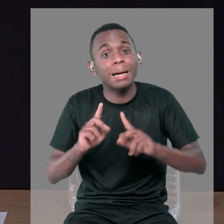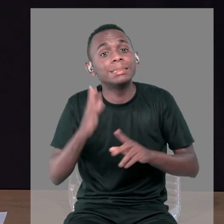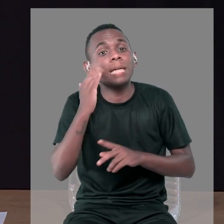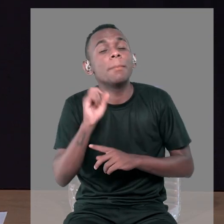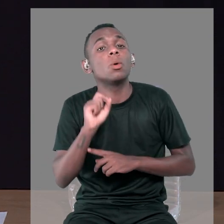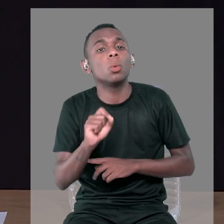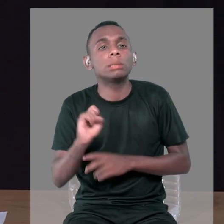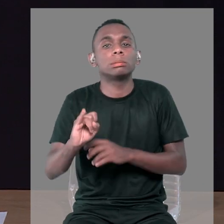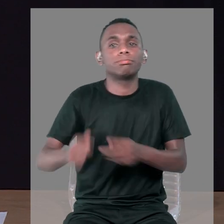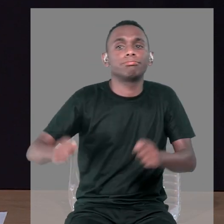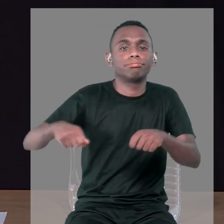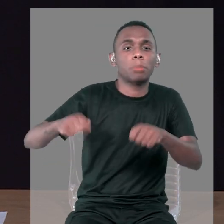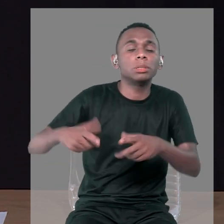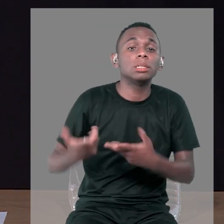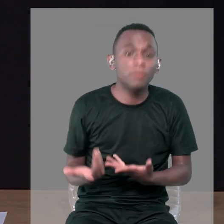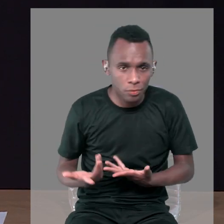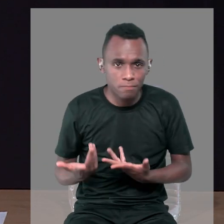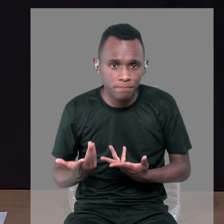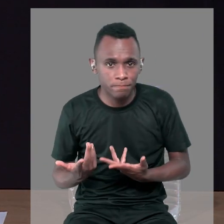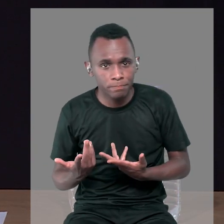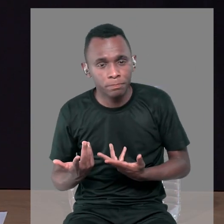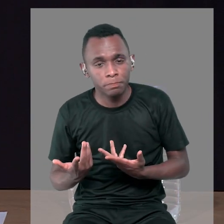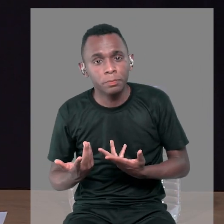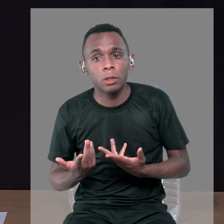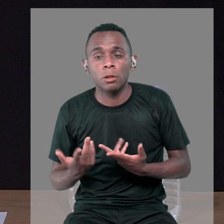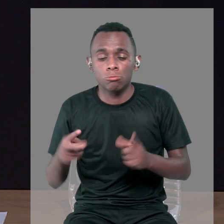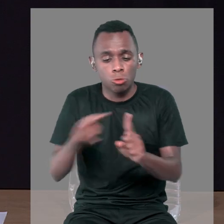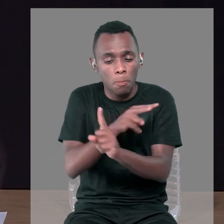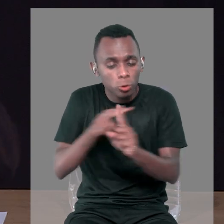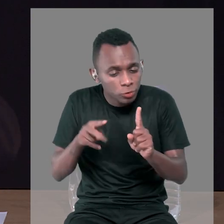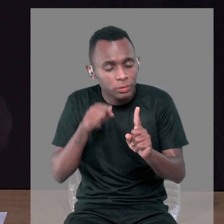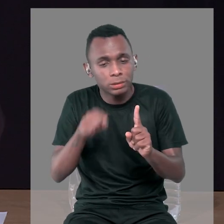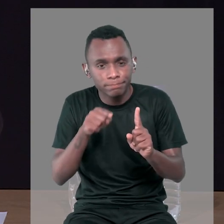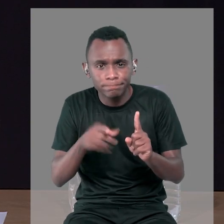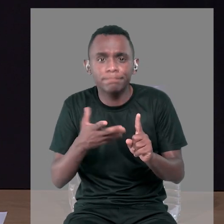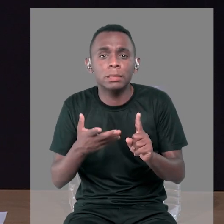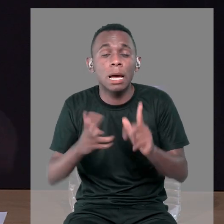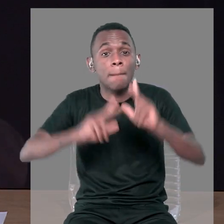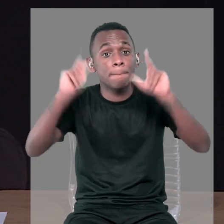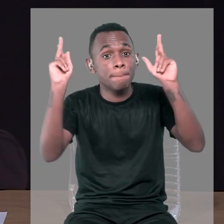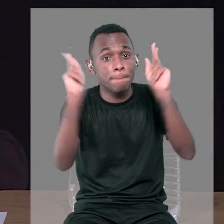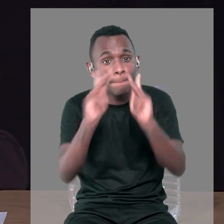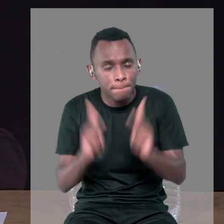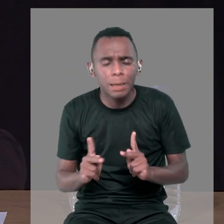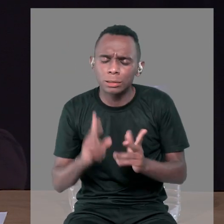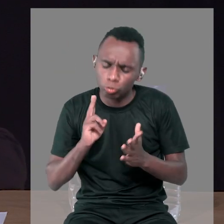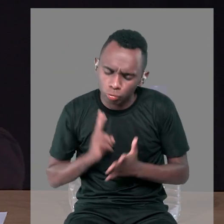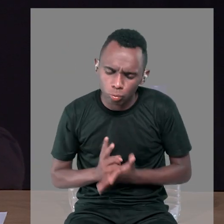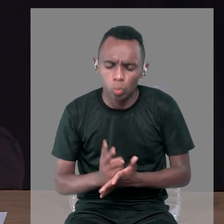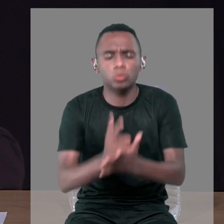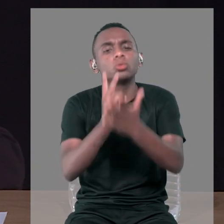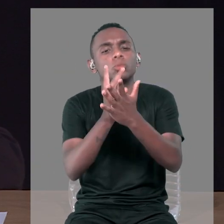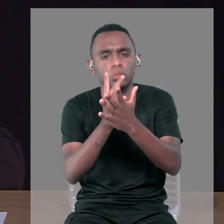é possível falar, digamos assim, de um ponto de vista em que a ideia da paz prevalece sobre a ideia da